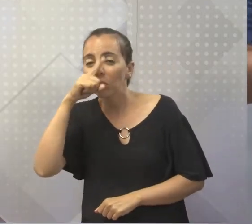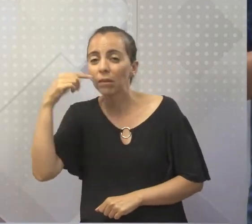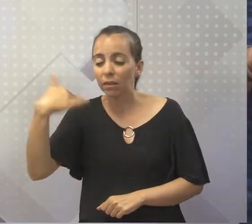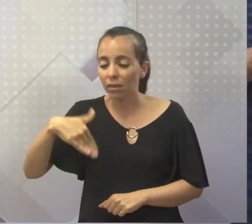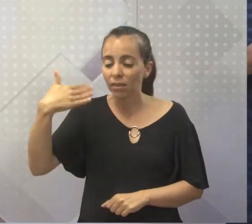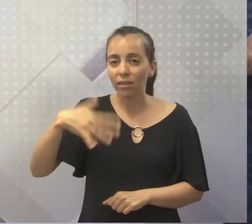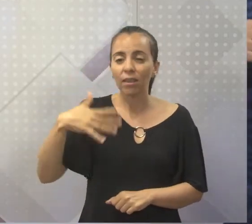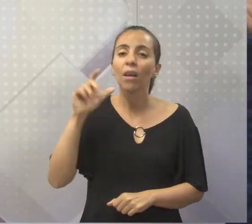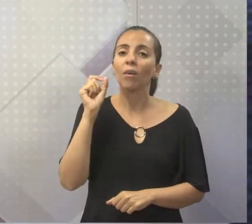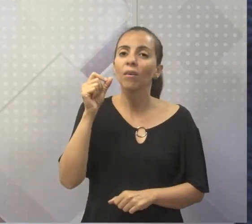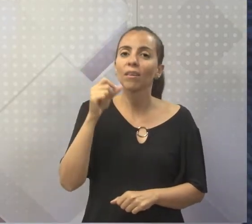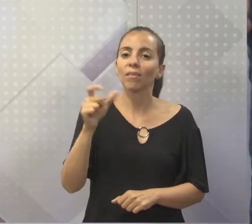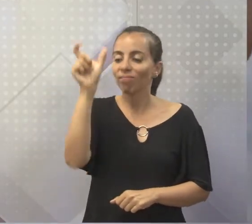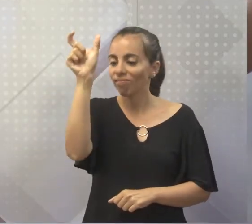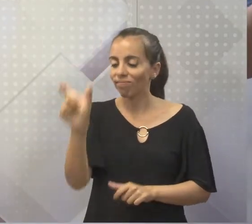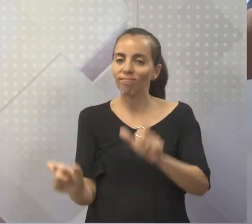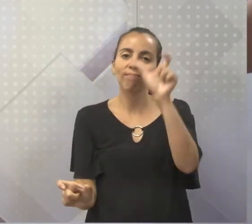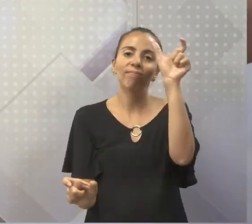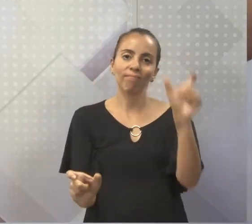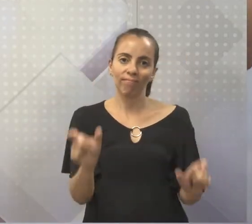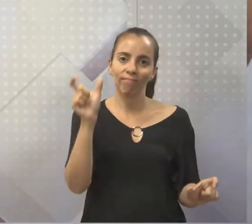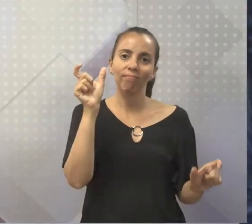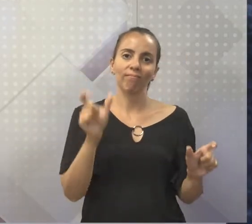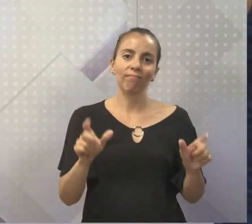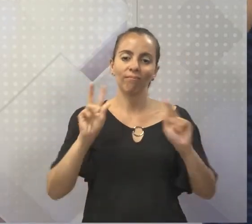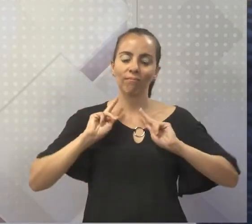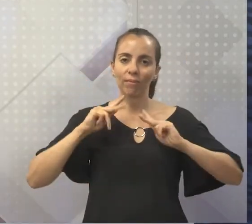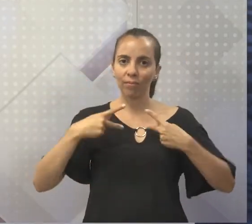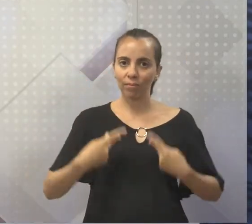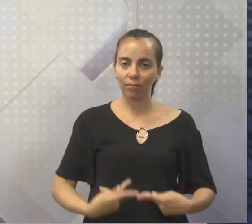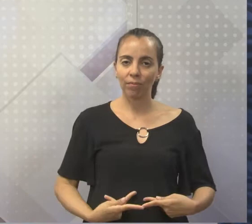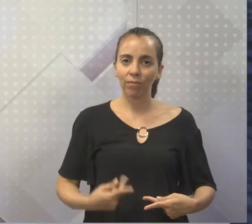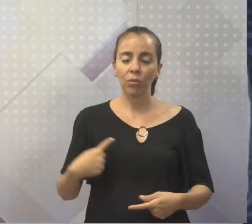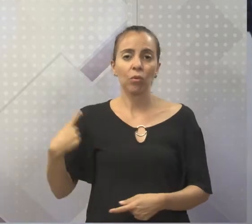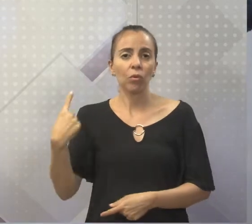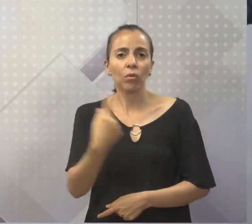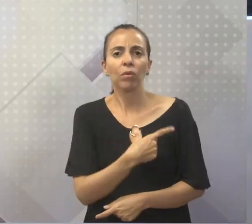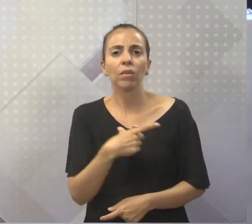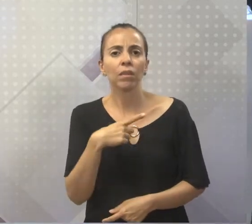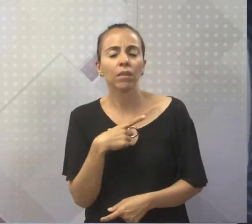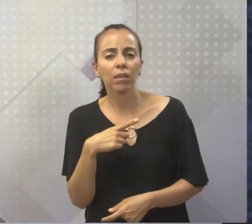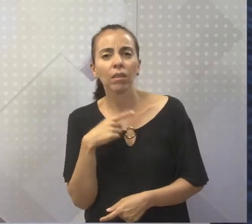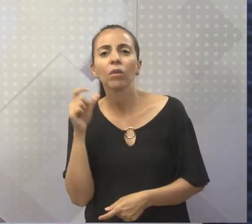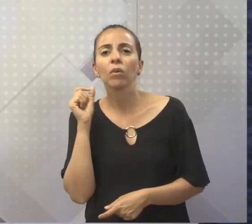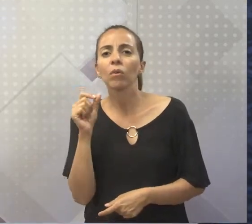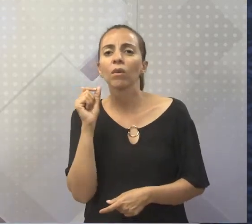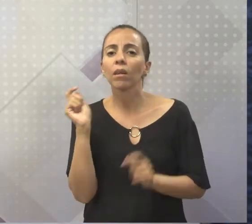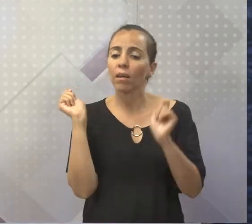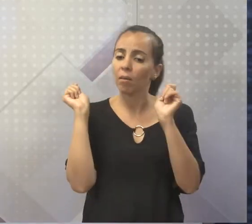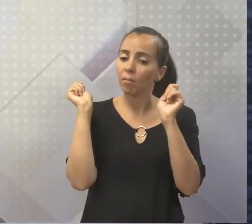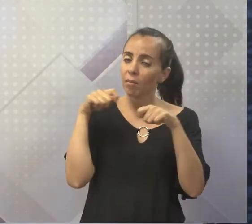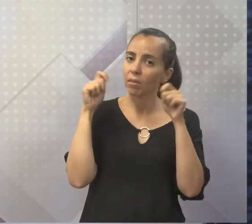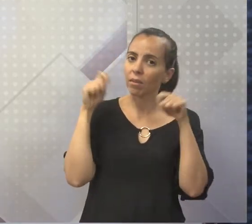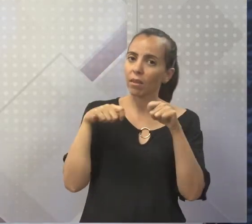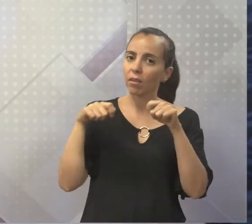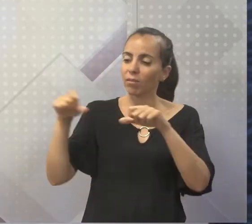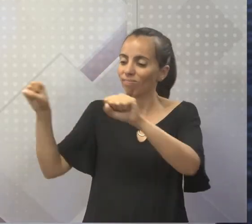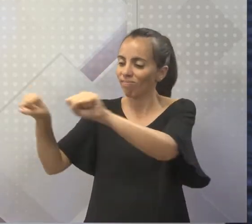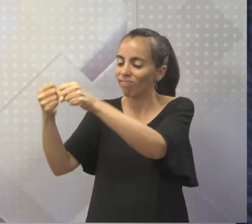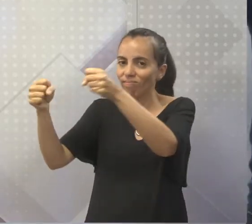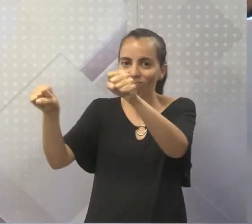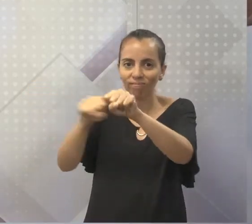humano e nós temos todos os predadores se nós vivêssemos em Floresta